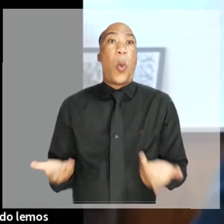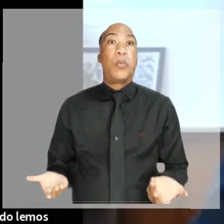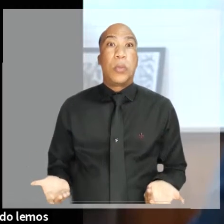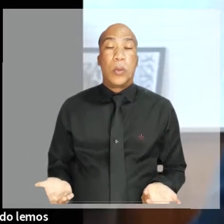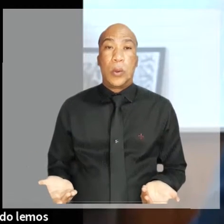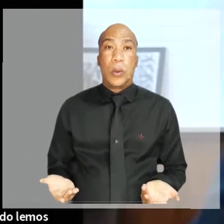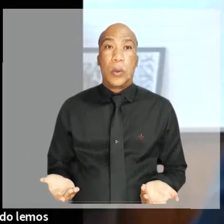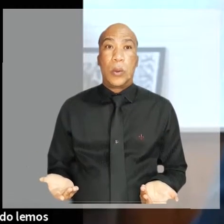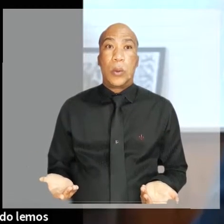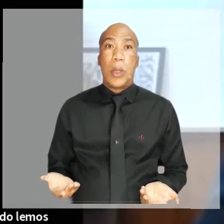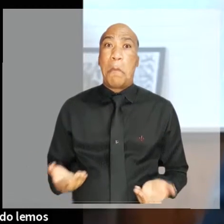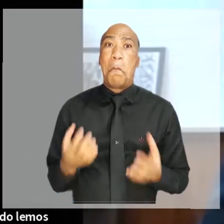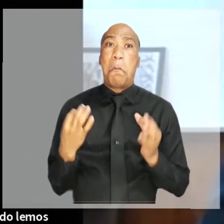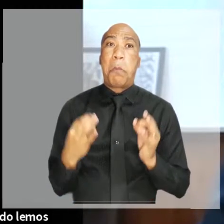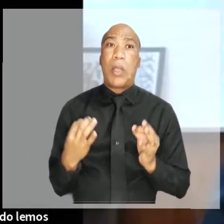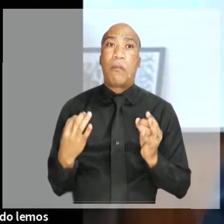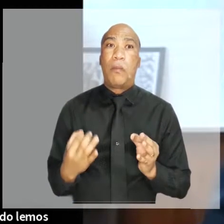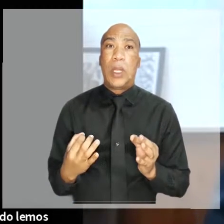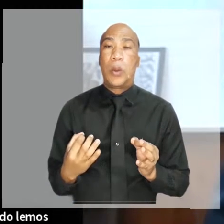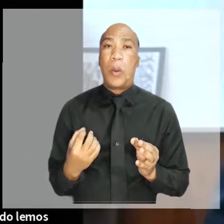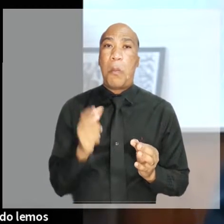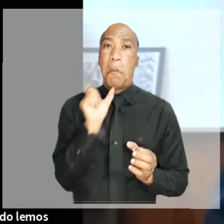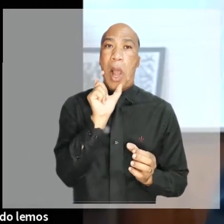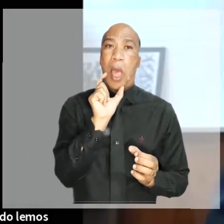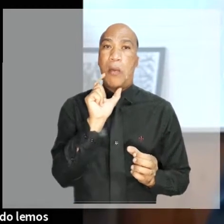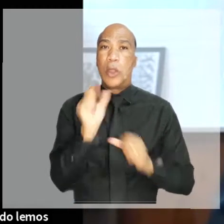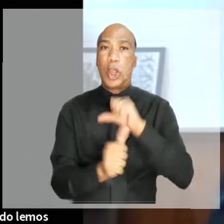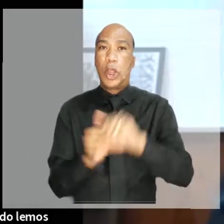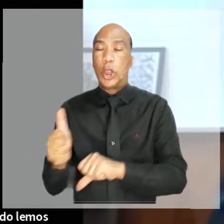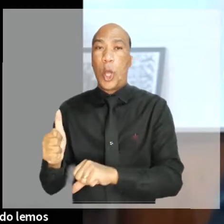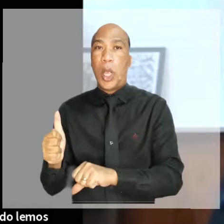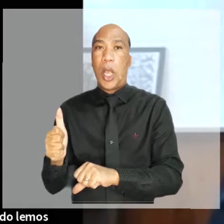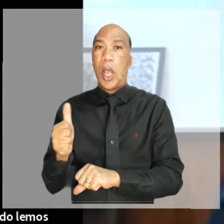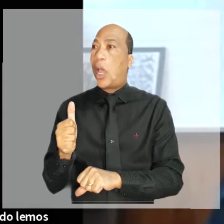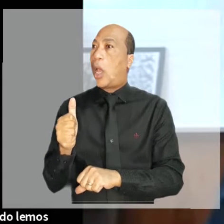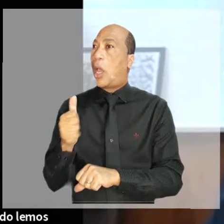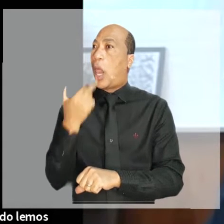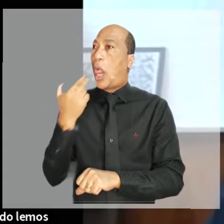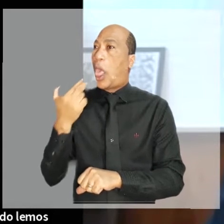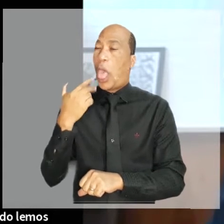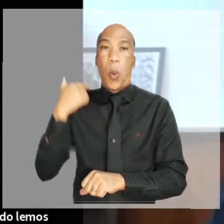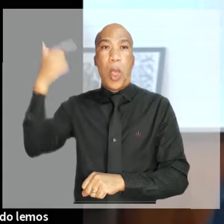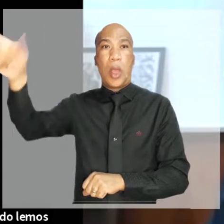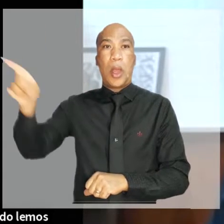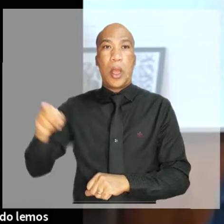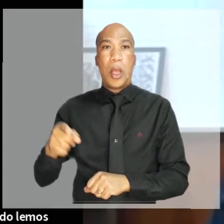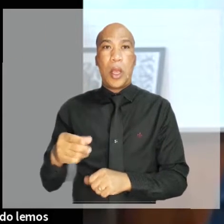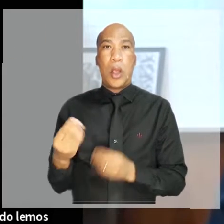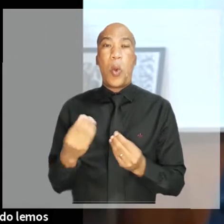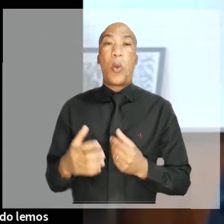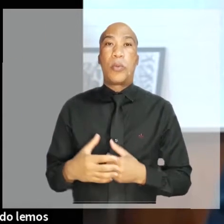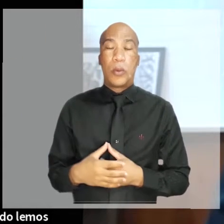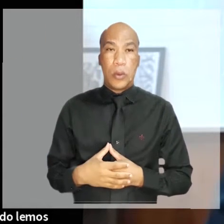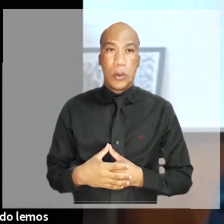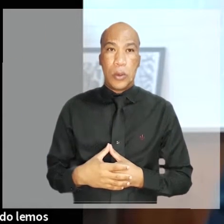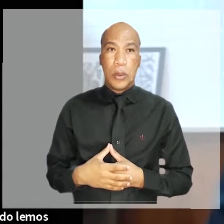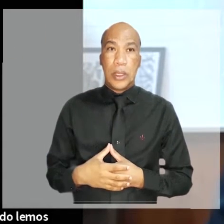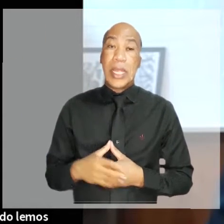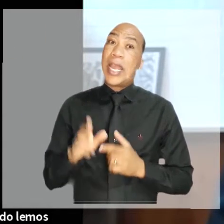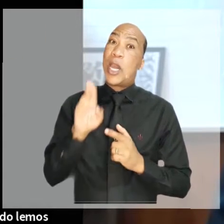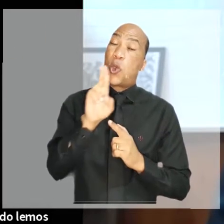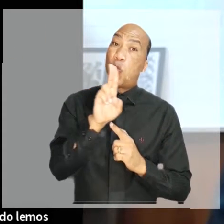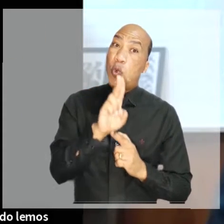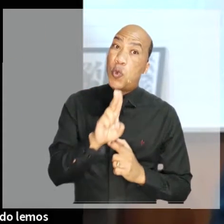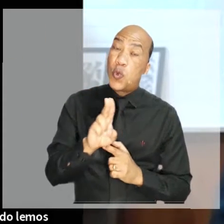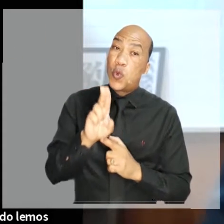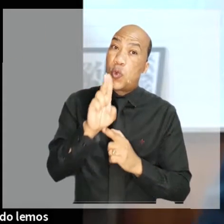tradução perfeitamente? Um dos insumos para isso foi usar os bancos de dados do Parlamento Europeu,